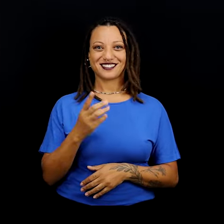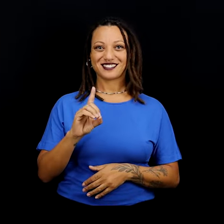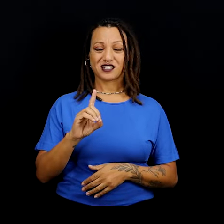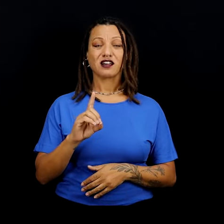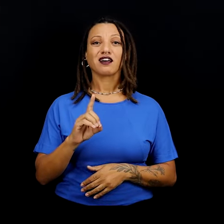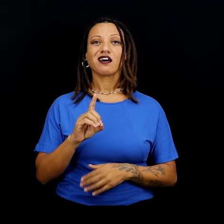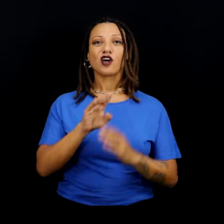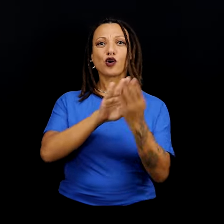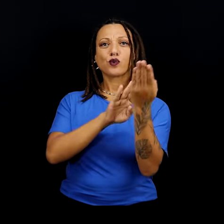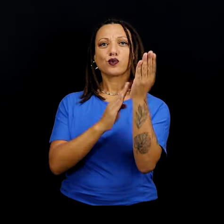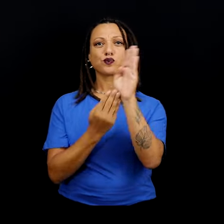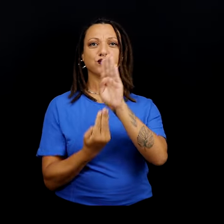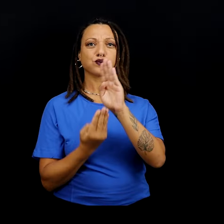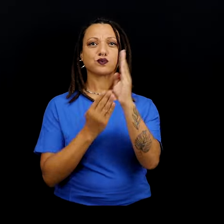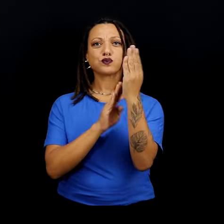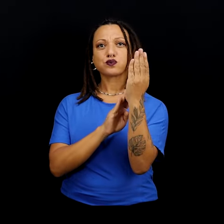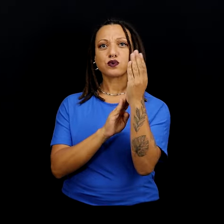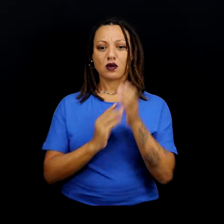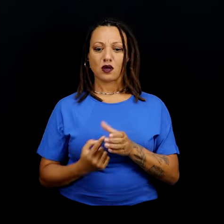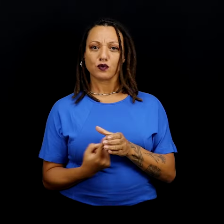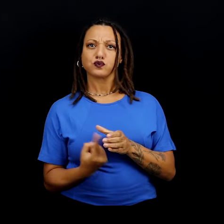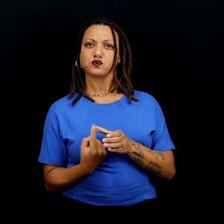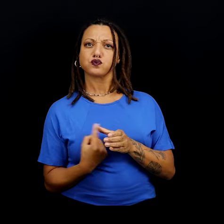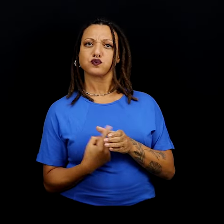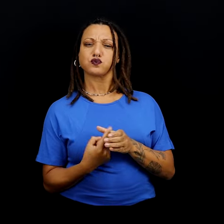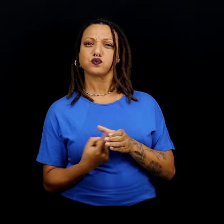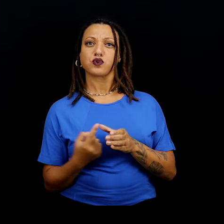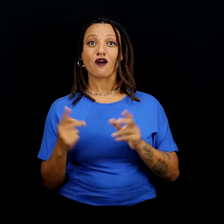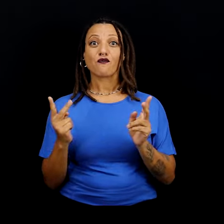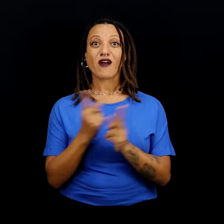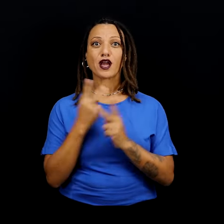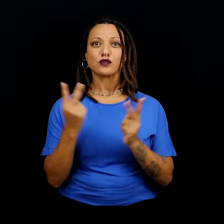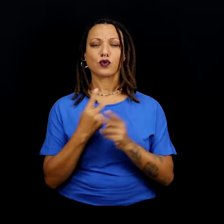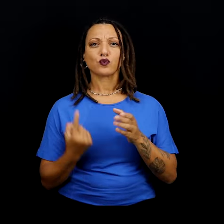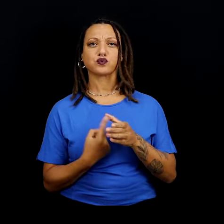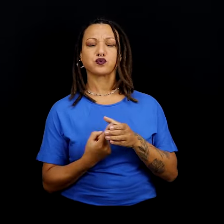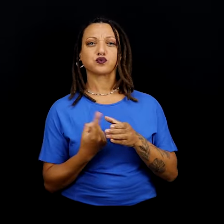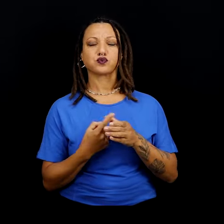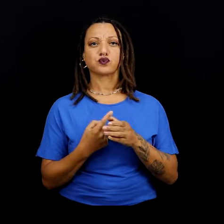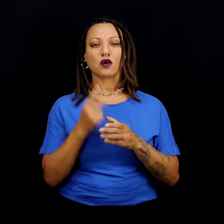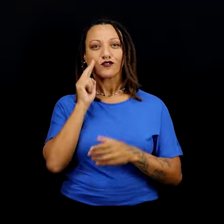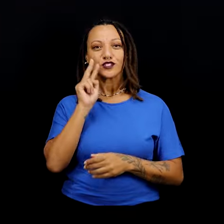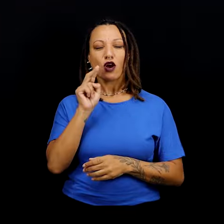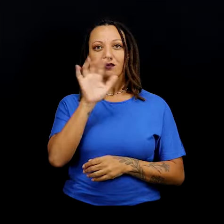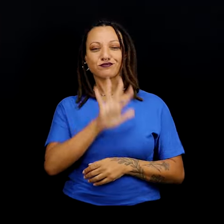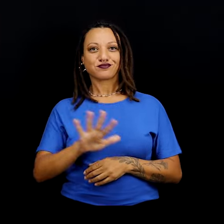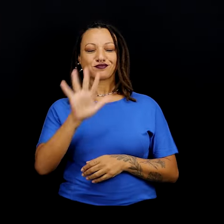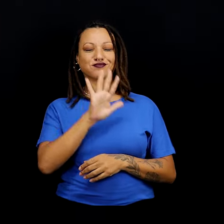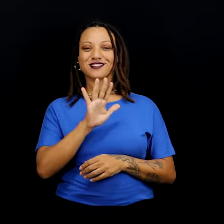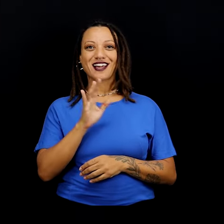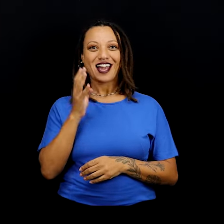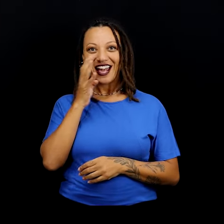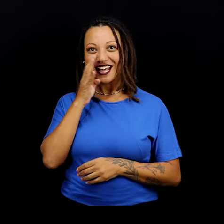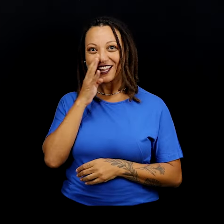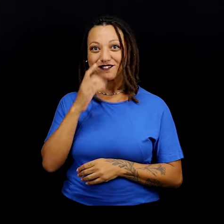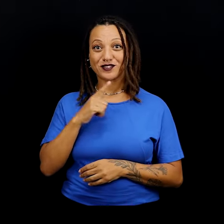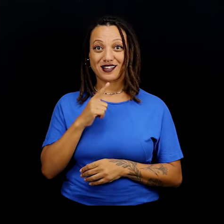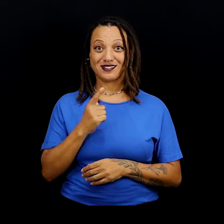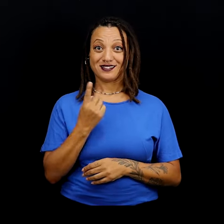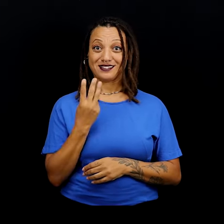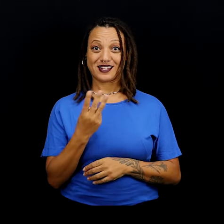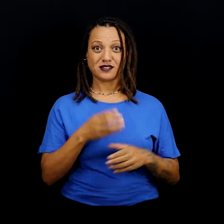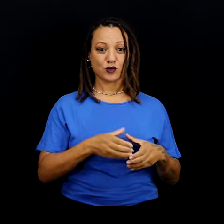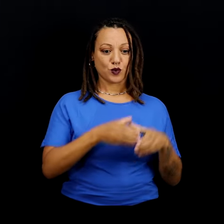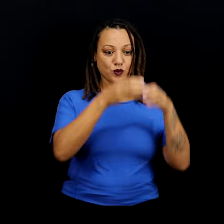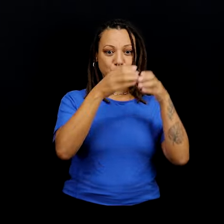a partir da propulsão de um ventilador. Então cria um efeito ótico incrível. São três colunas